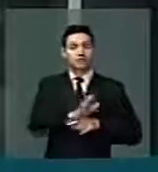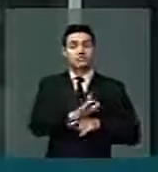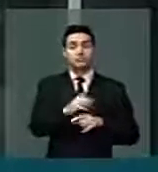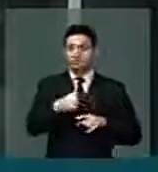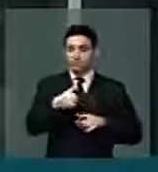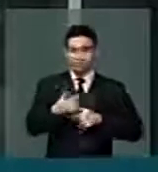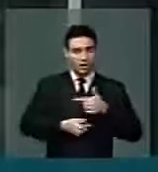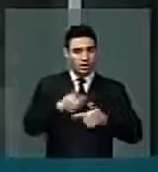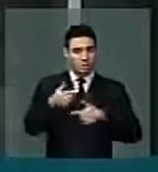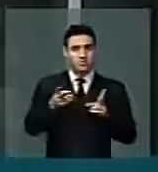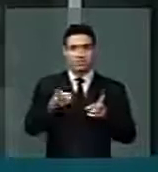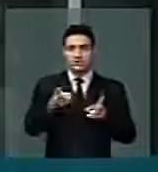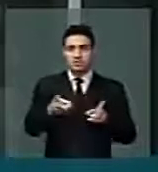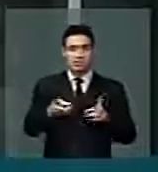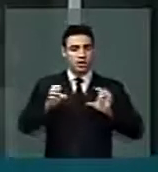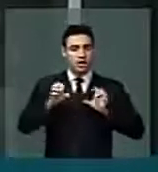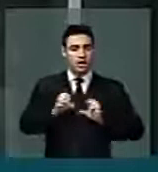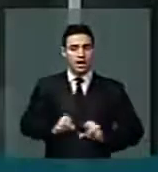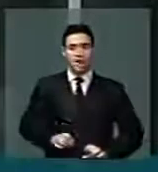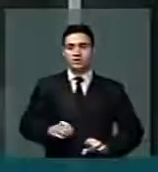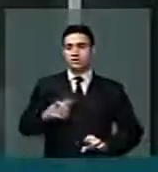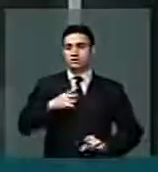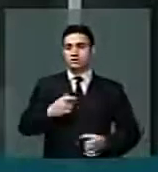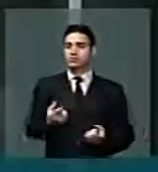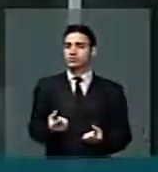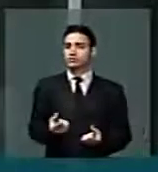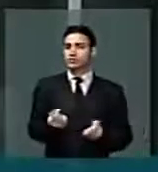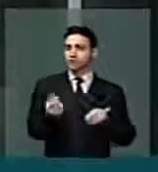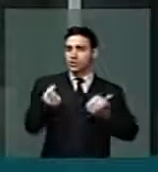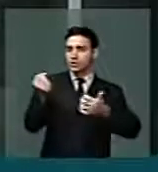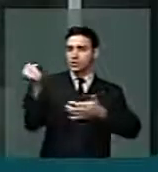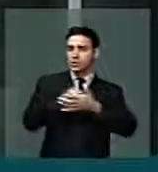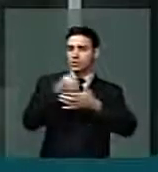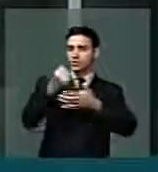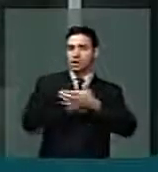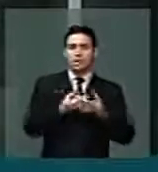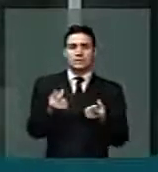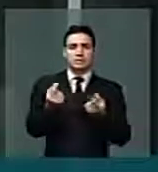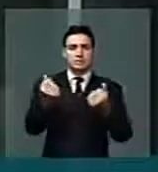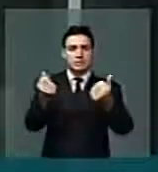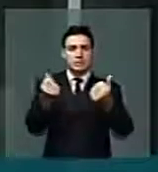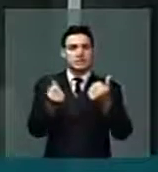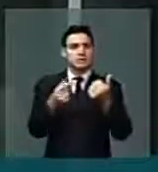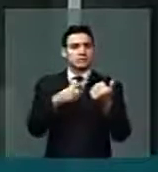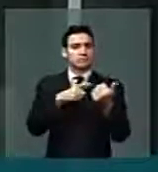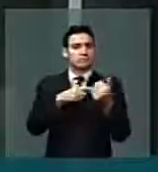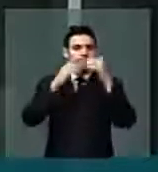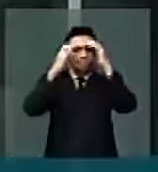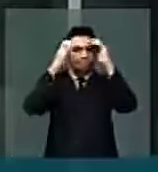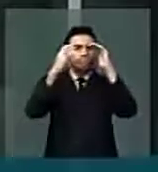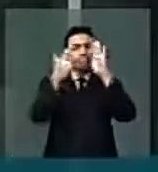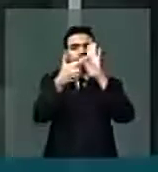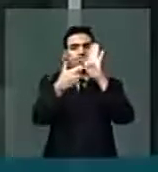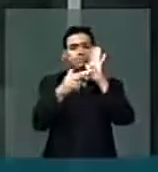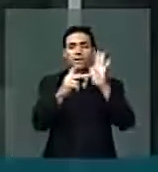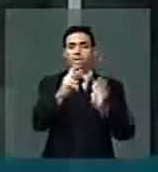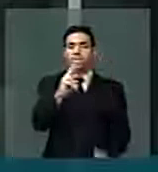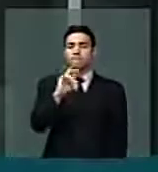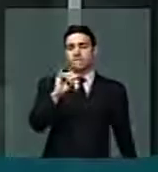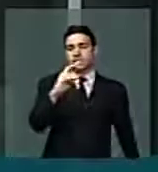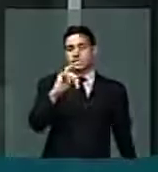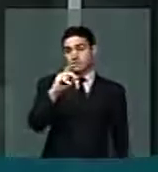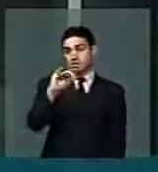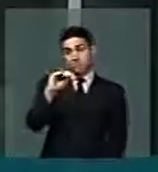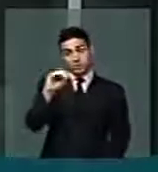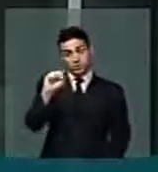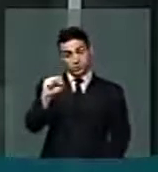ética, trazendo recursos, lutando por recursos, lutando por princípios, trabalhando durante 2 anos na Comissão